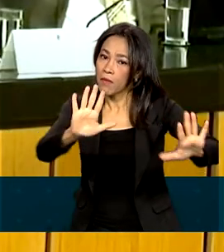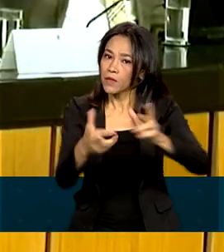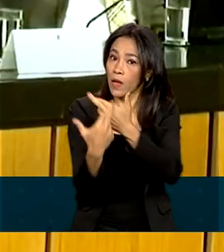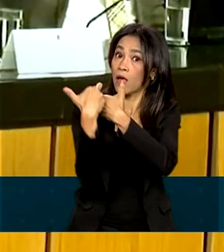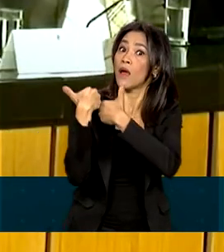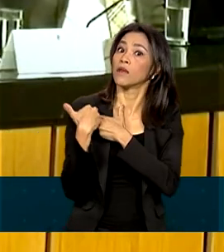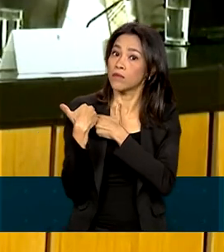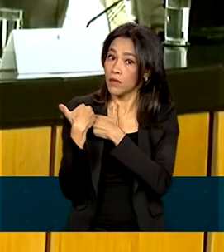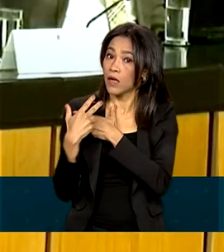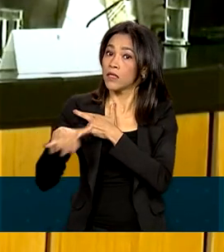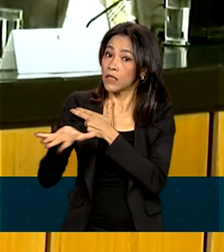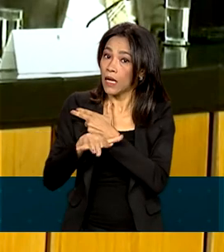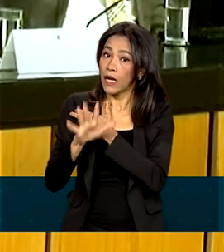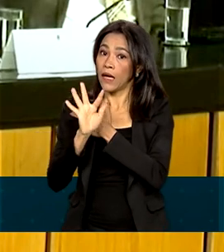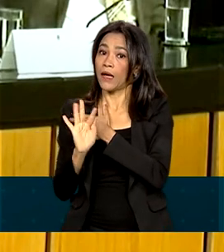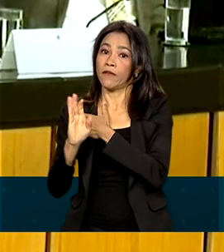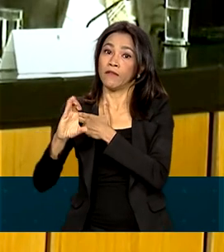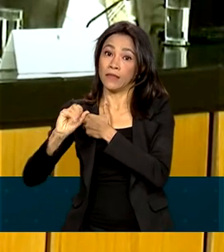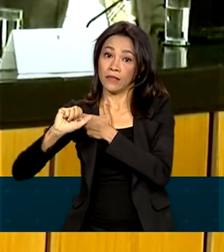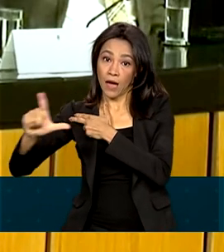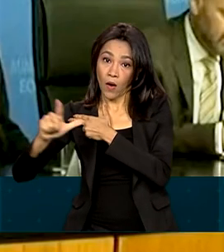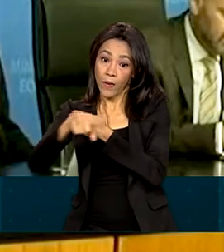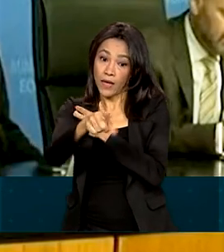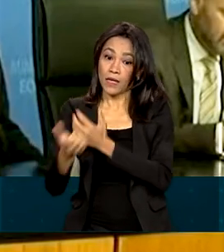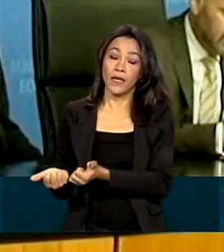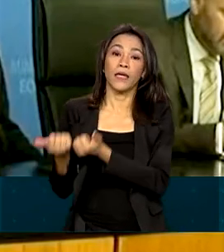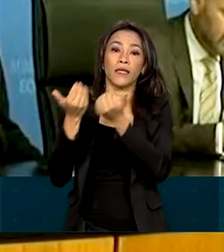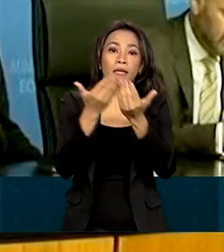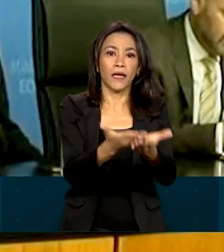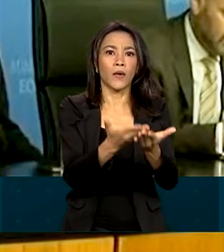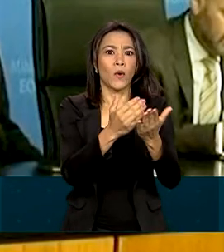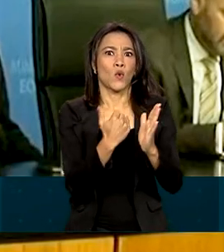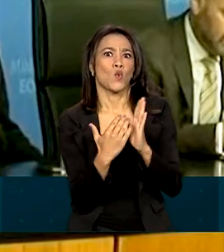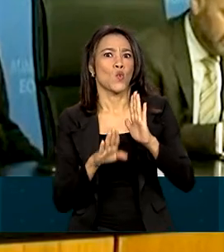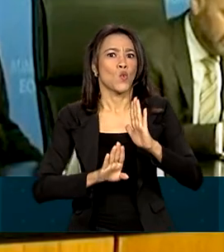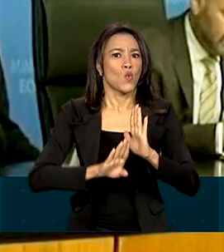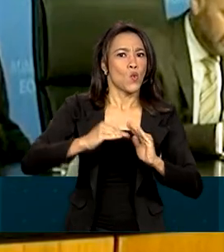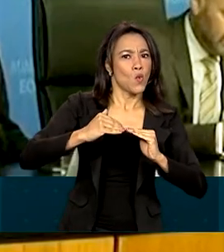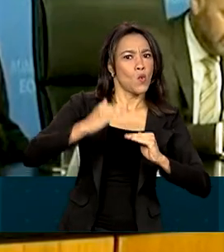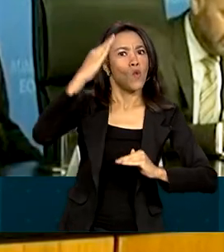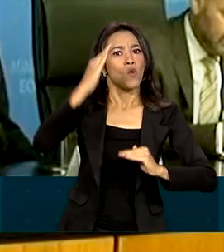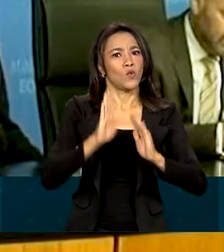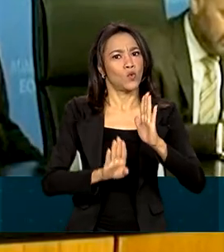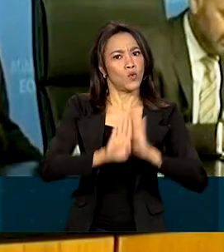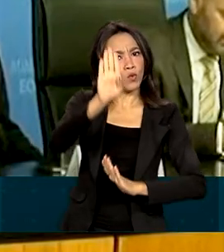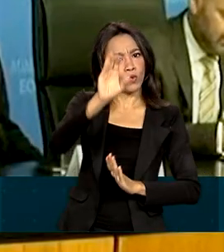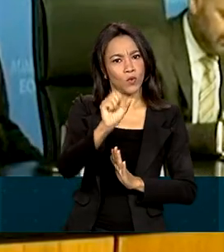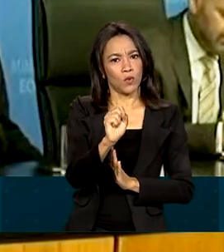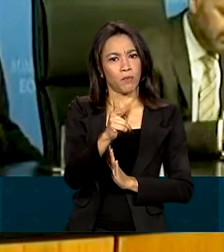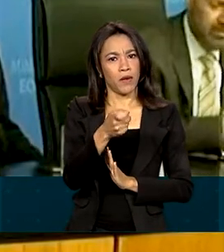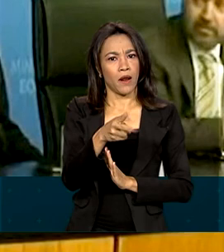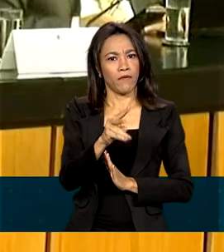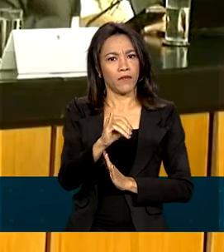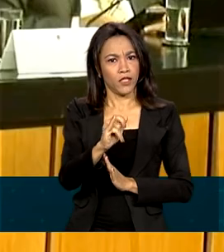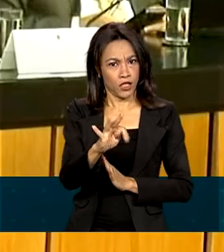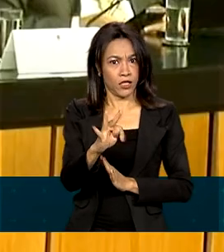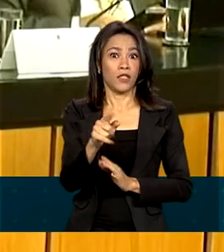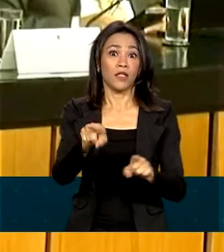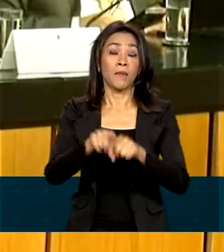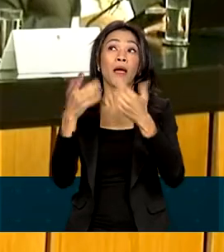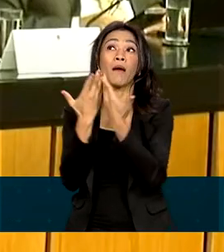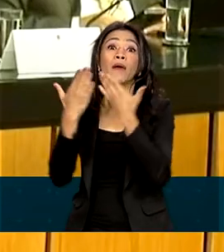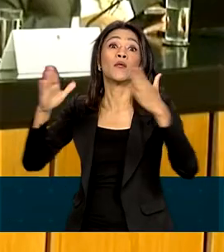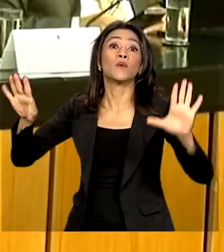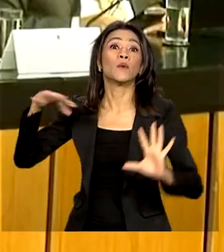O ministro afirmou estar entregando o país com superávit primário e com maior abertura internacional. Em todas